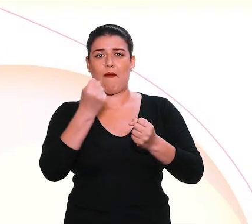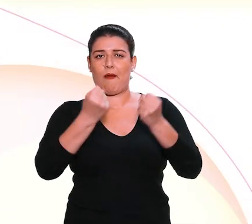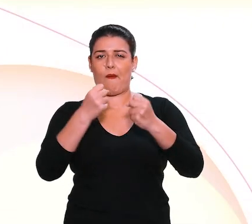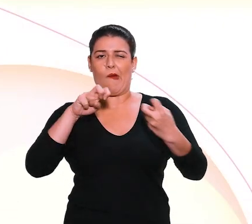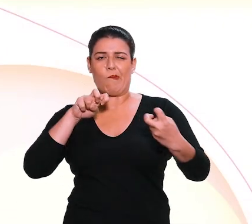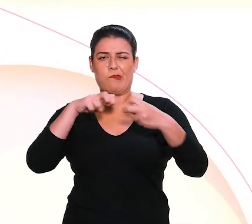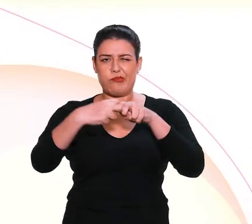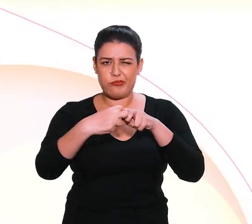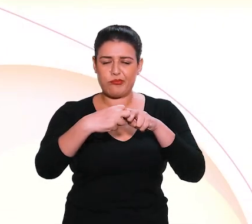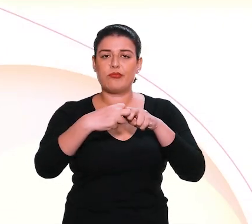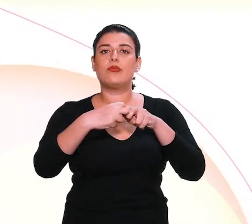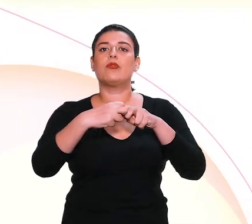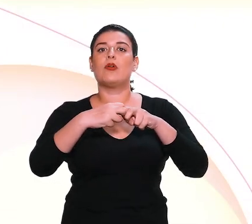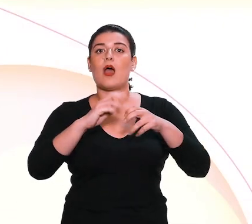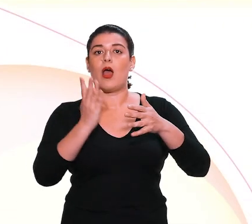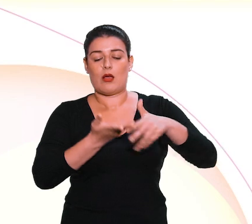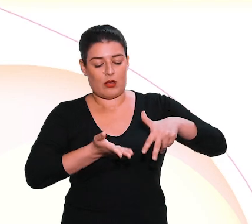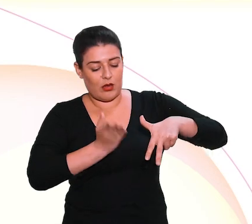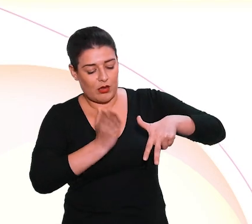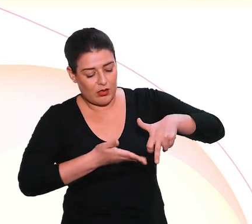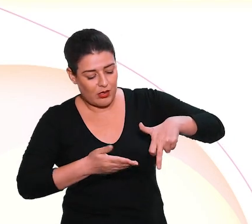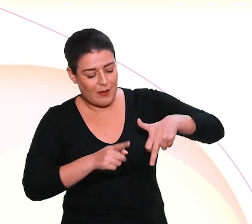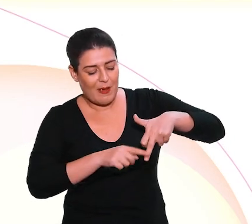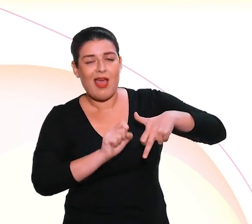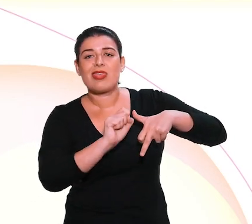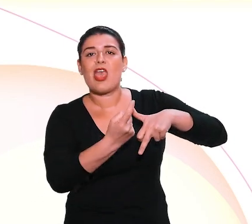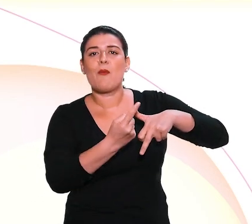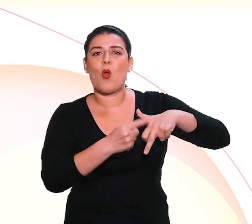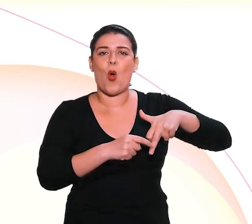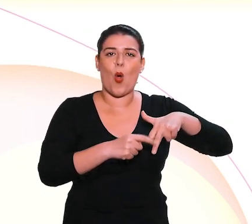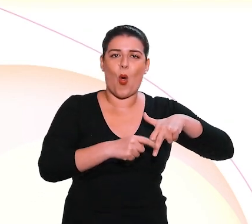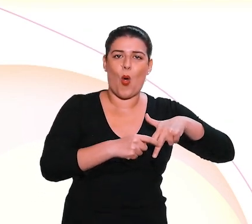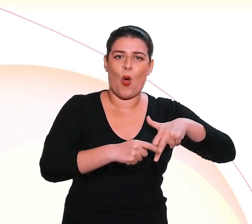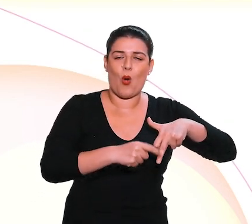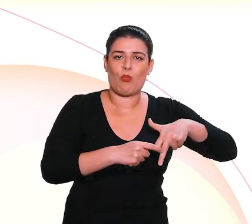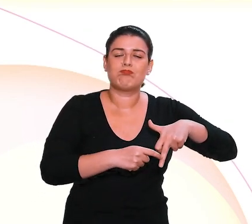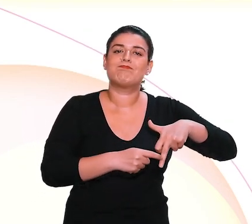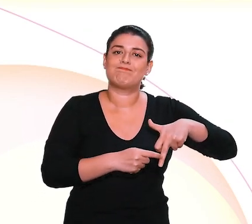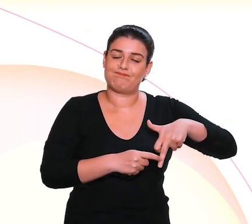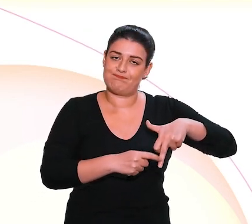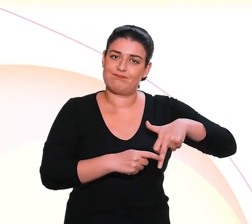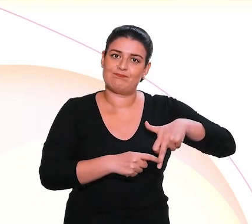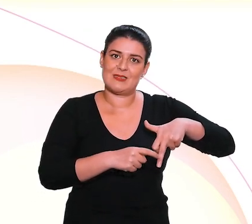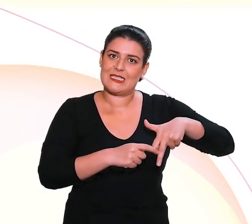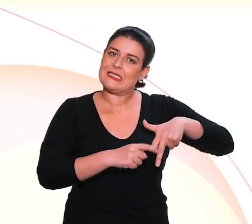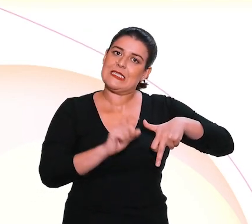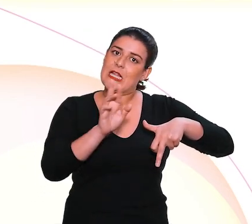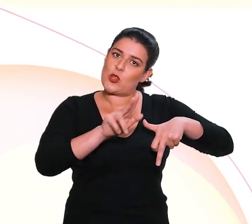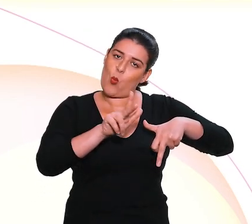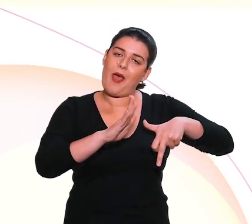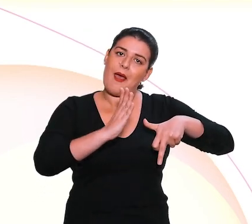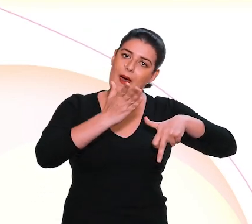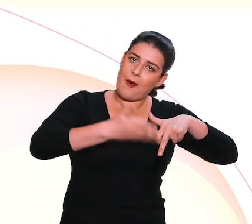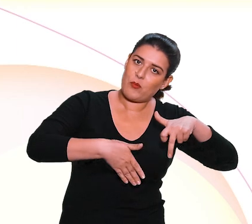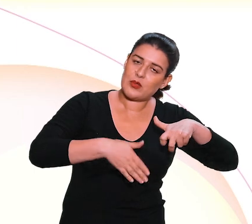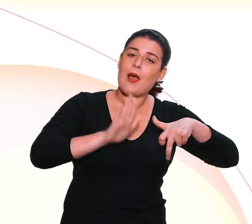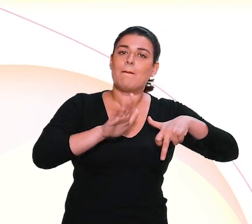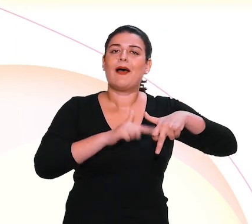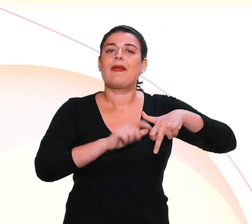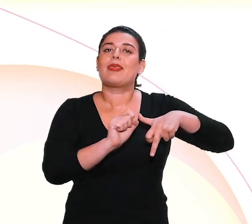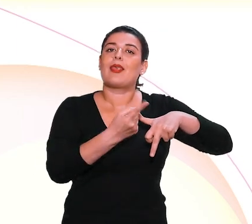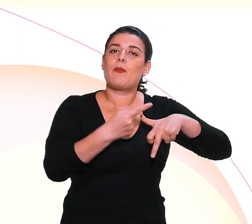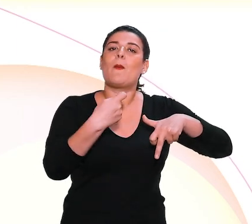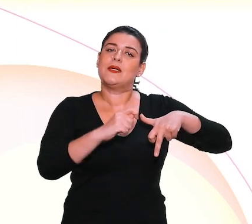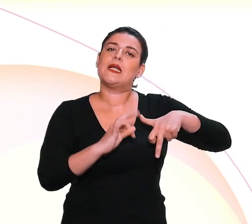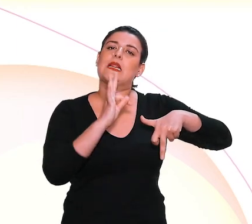automobilístico, sofreu amputação do membro direito, mas teve fratura no membro esquerdo. O esquerdo não foi amputado, mas ele